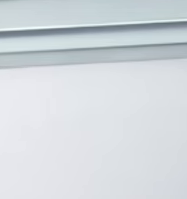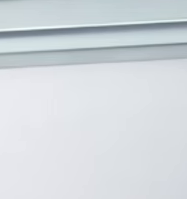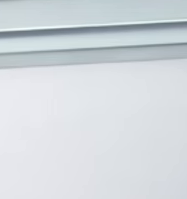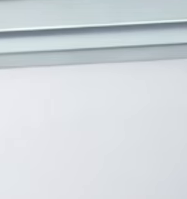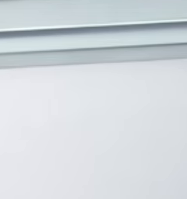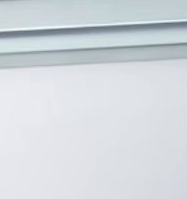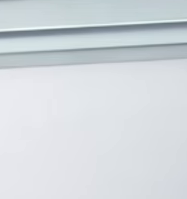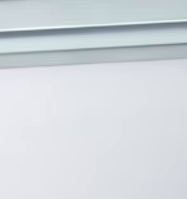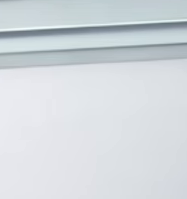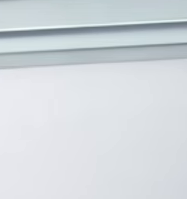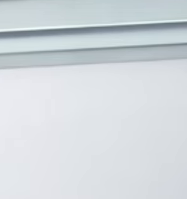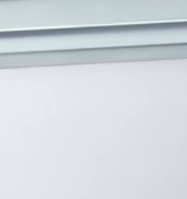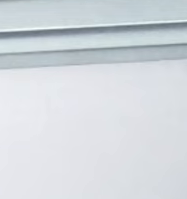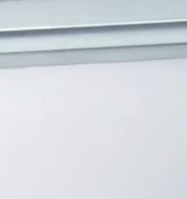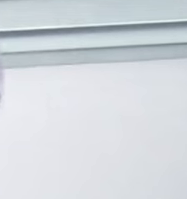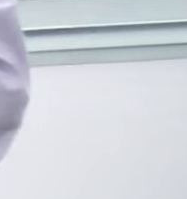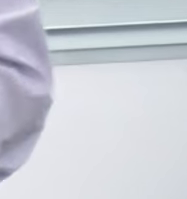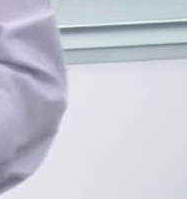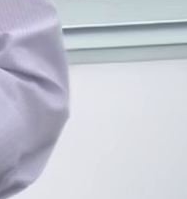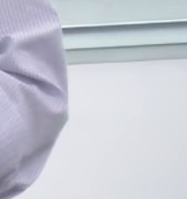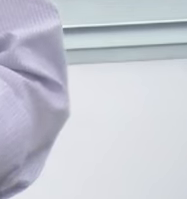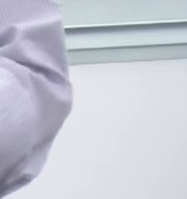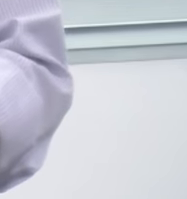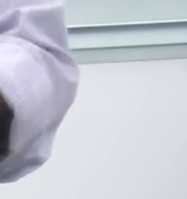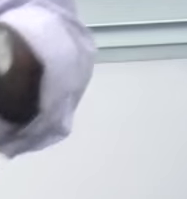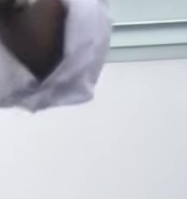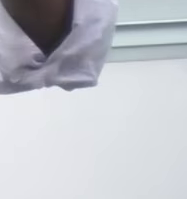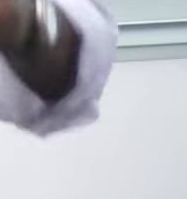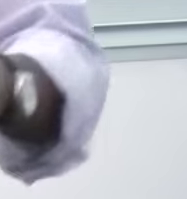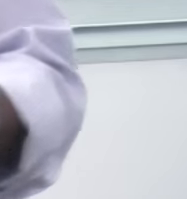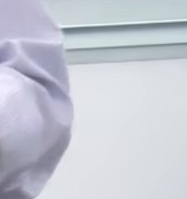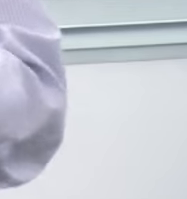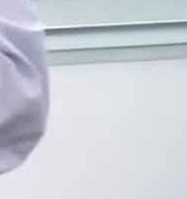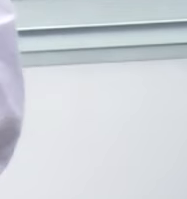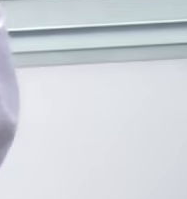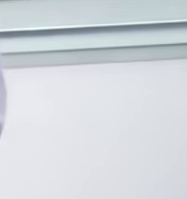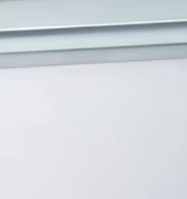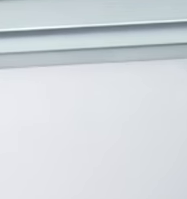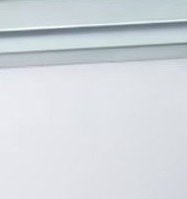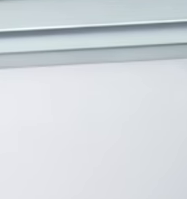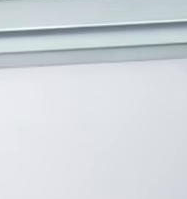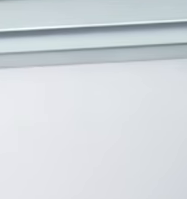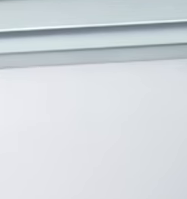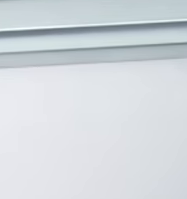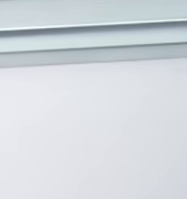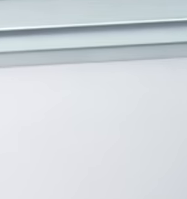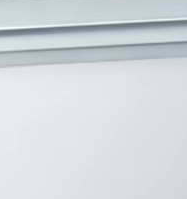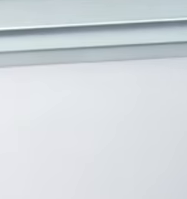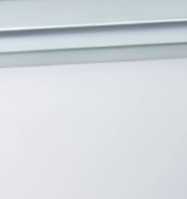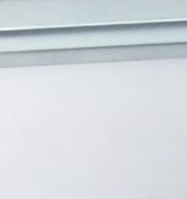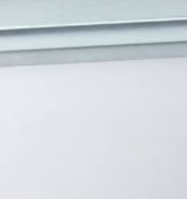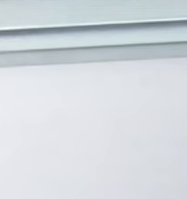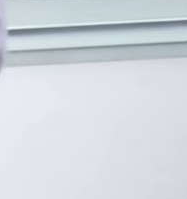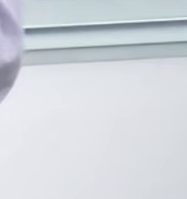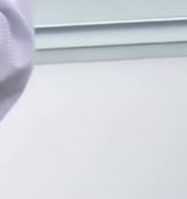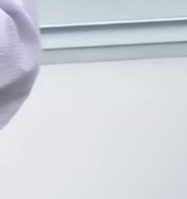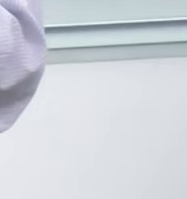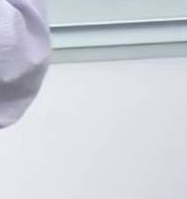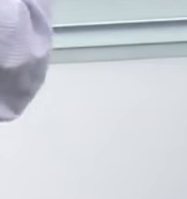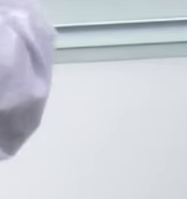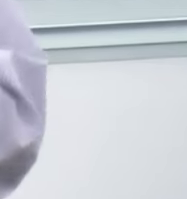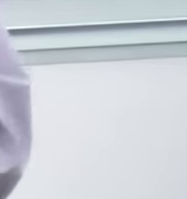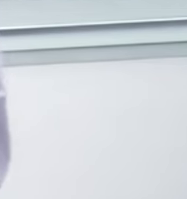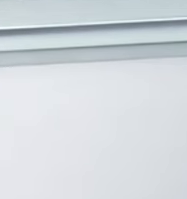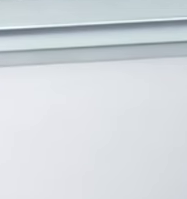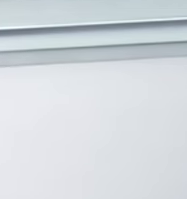realmente têm poder de mando nas empresas. Particularmente a Light, o contexto da Light hoje. Uma empresa